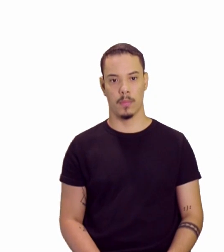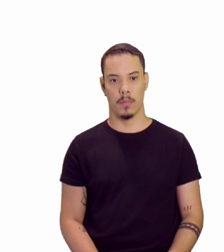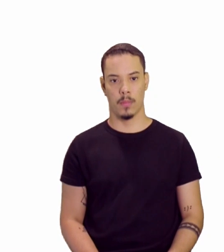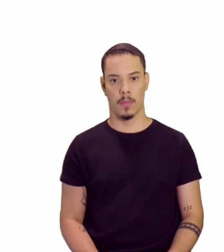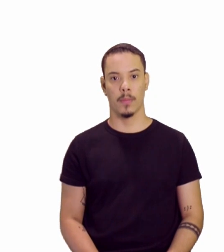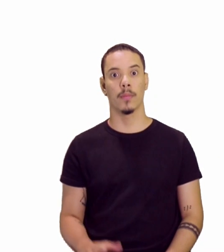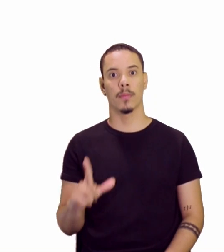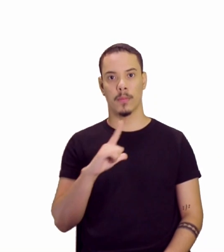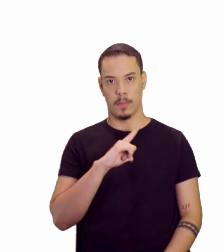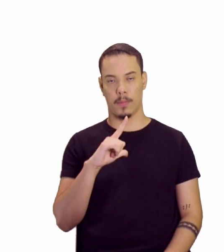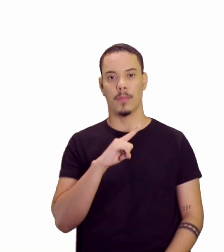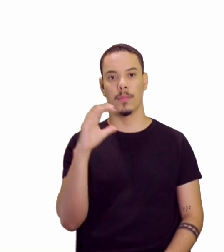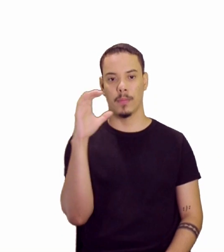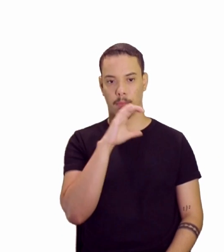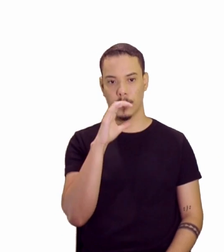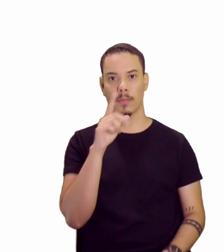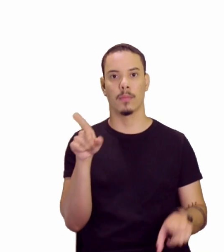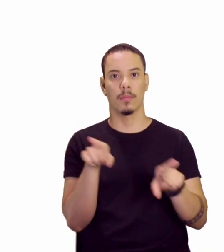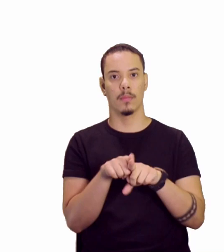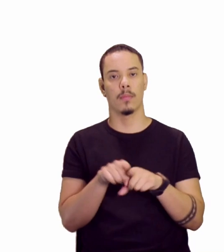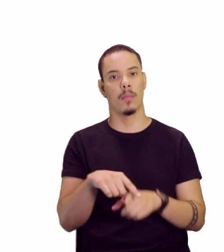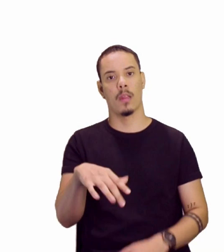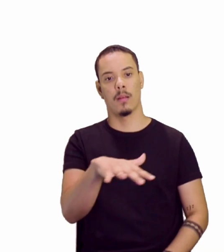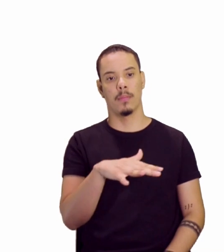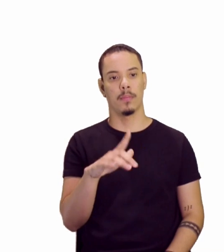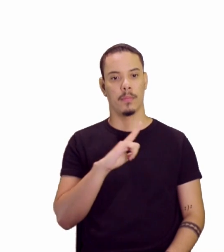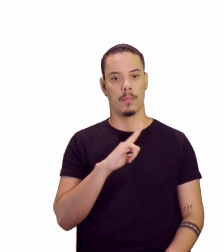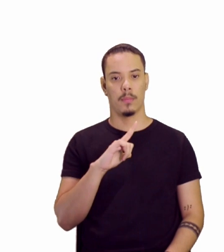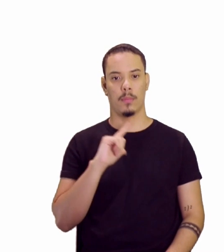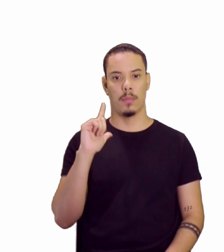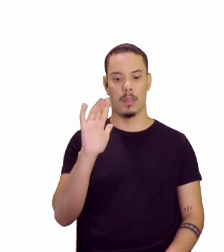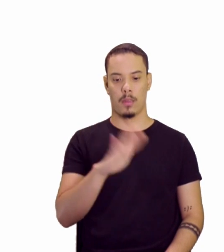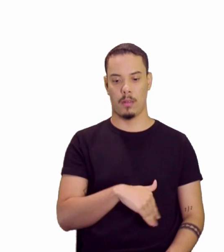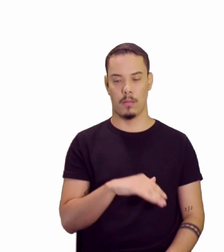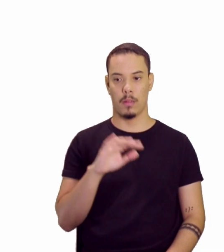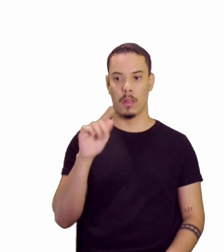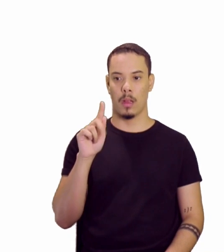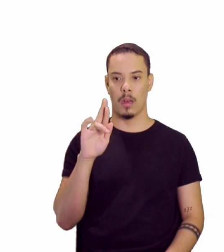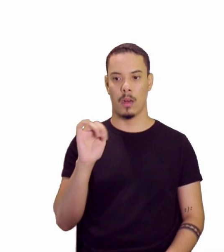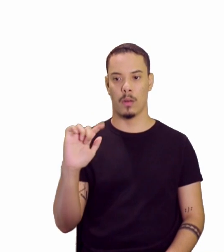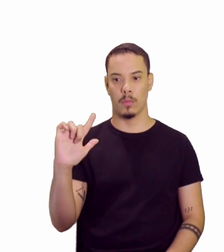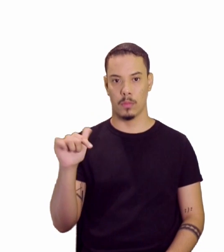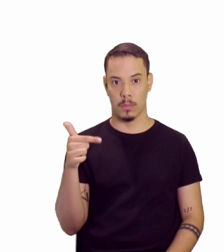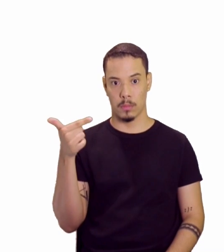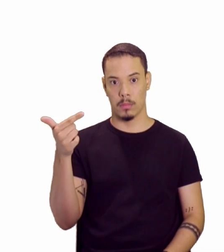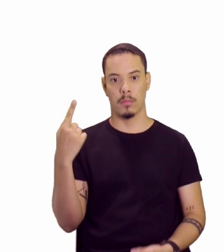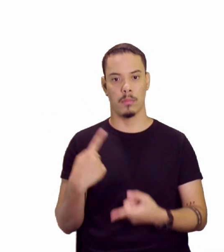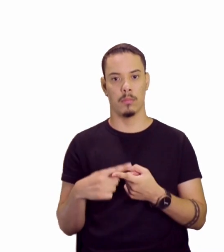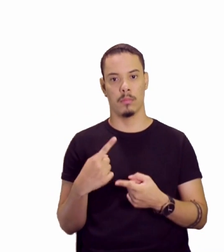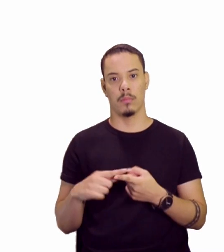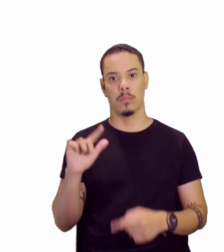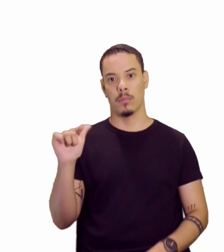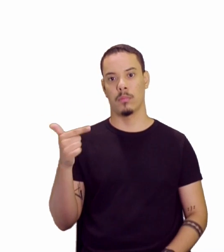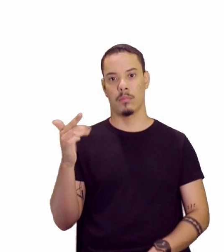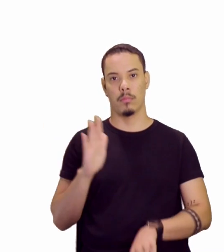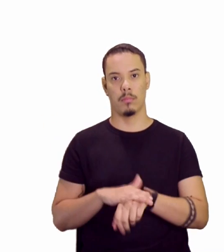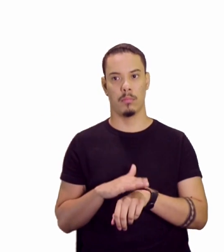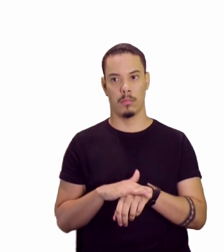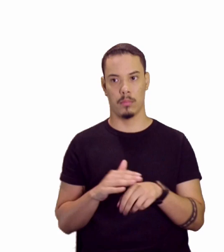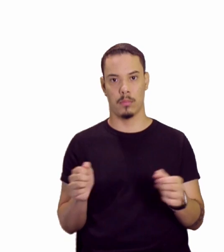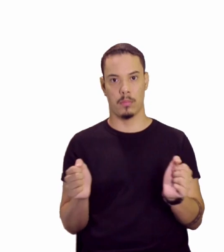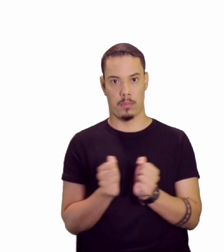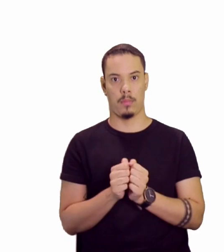temos a velocidade também. A lá do espaço ela é de segundo grau, porque o expoente maior ali na variável que é o tempo